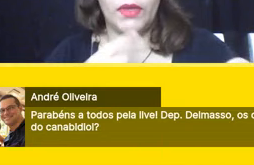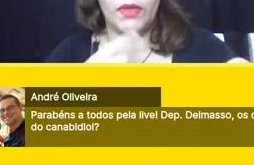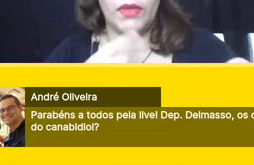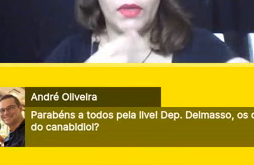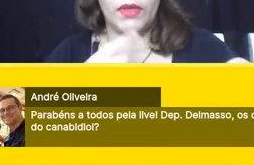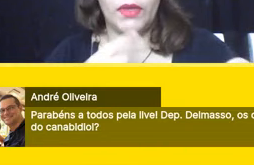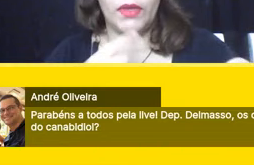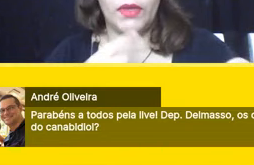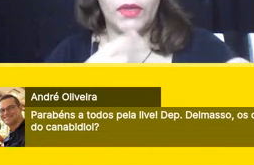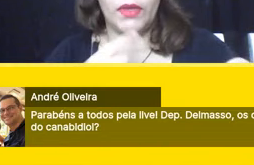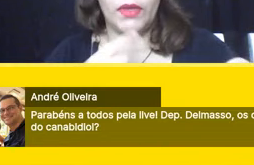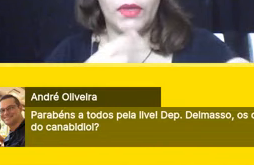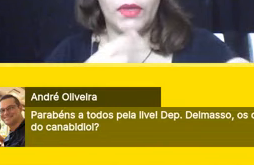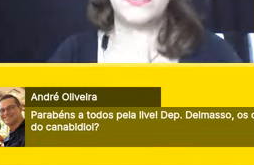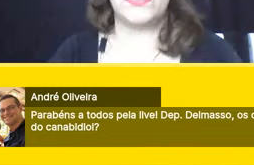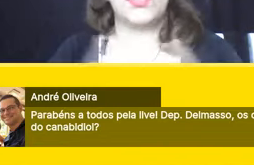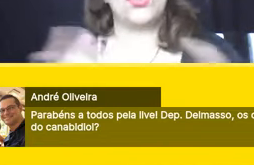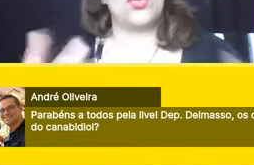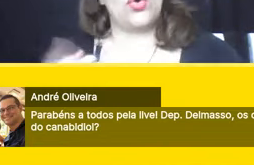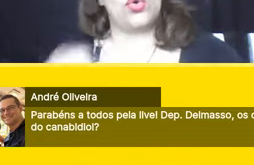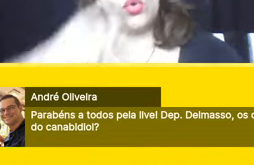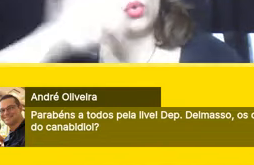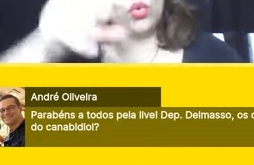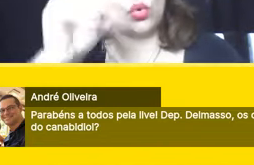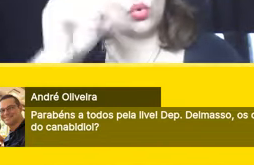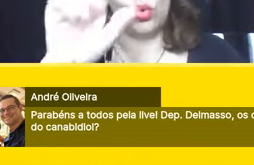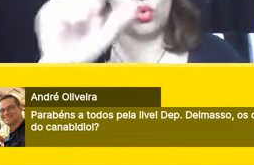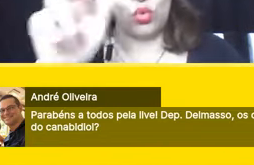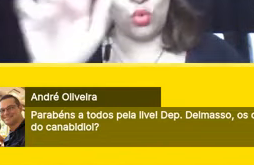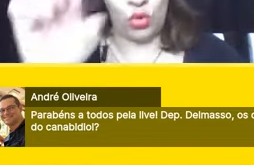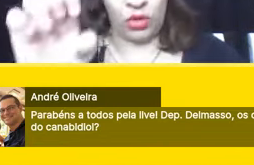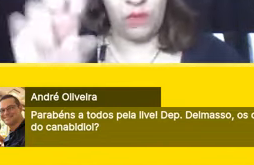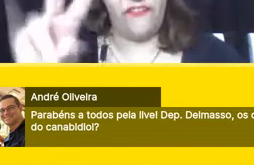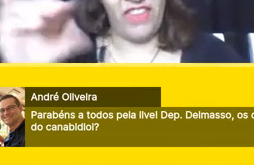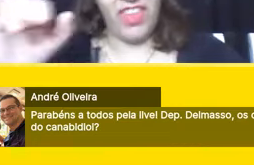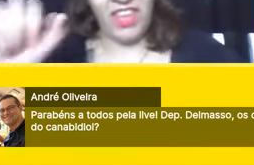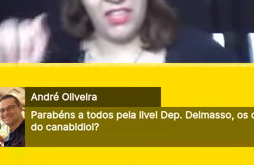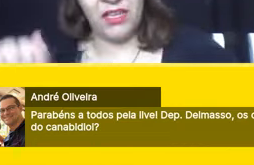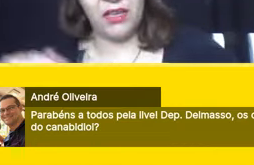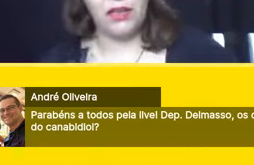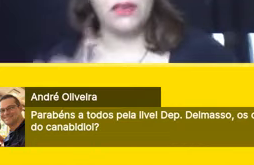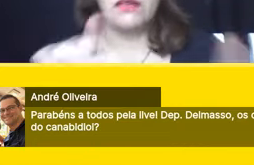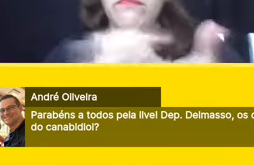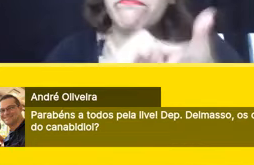eu acho assim, como o deputado Jorge Viana é o presidente da comissão, pedir para que ele paute